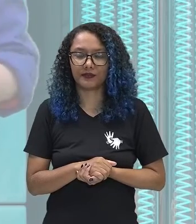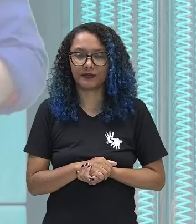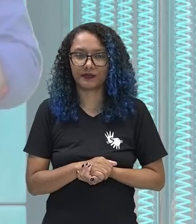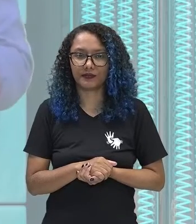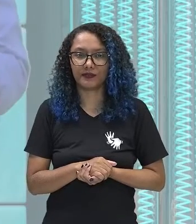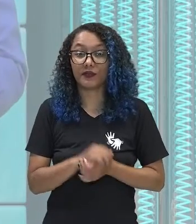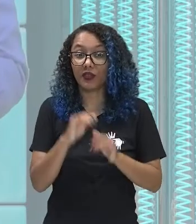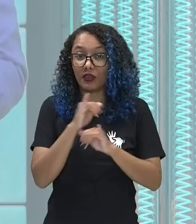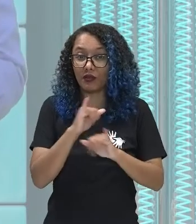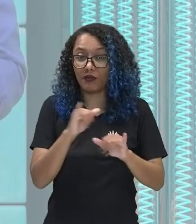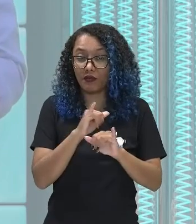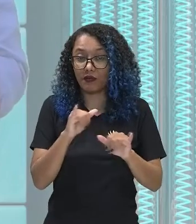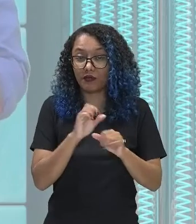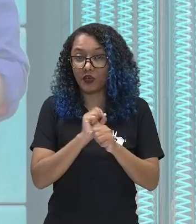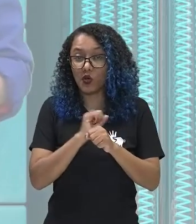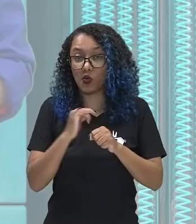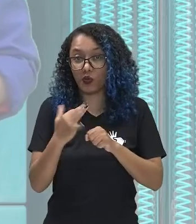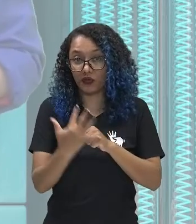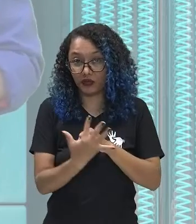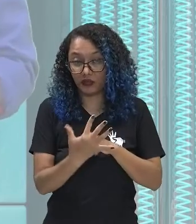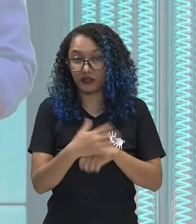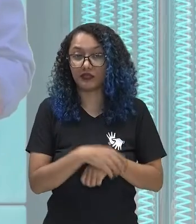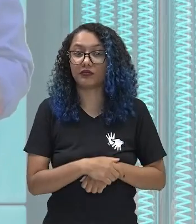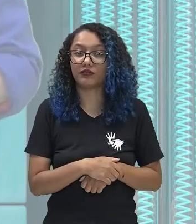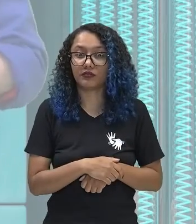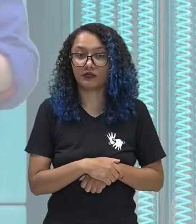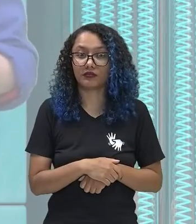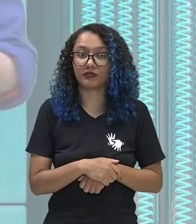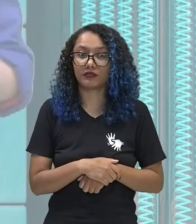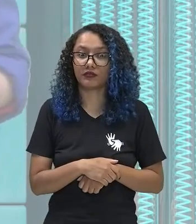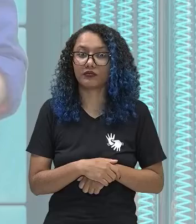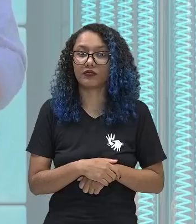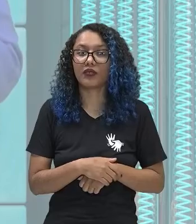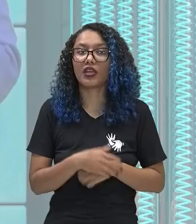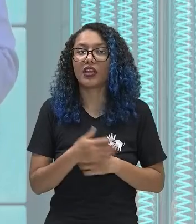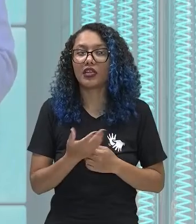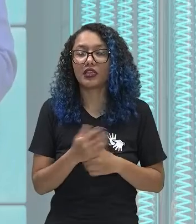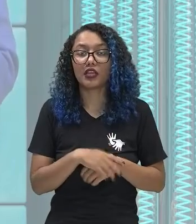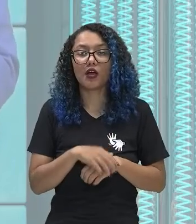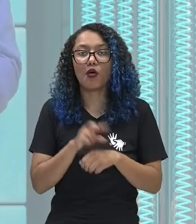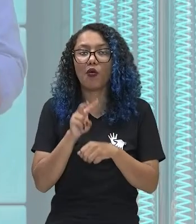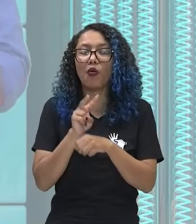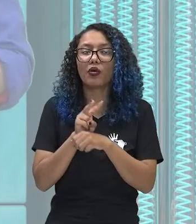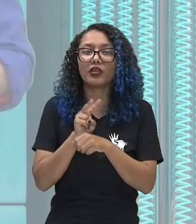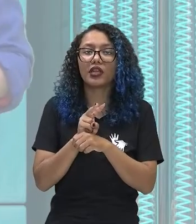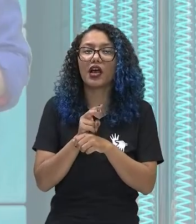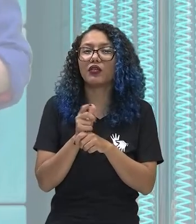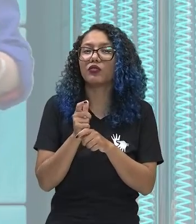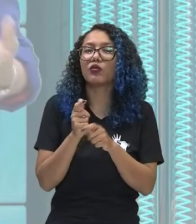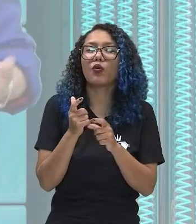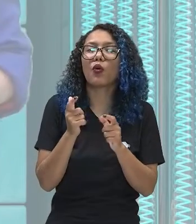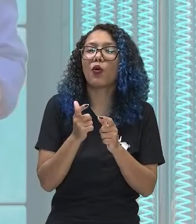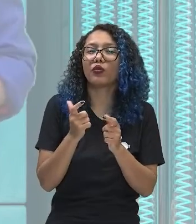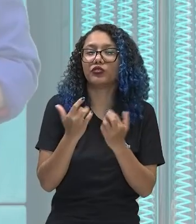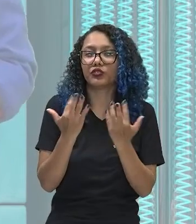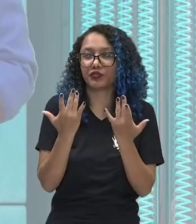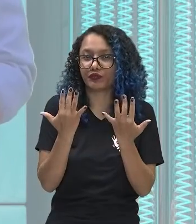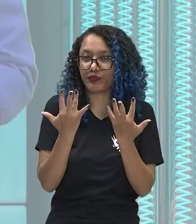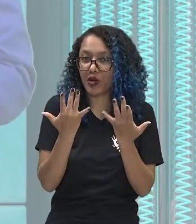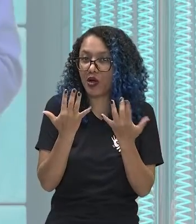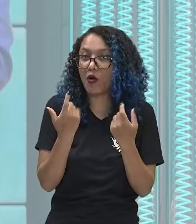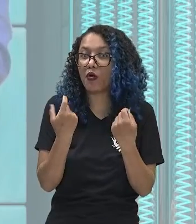por exemplo, da Covid-19. Olha aí, a prevenção está em nossas mãos. E aí um texto verbal com